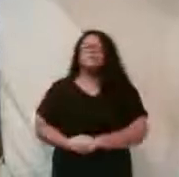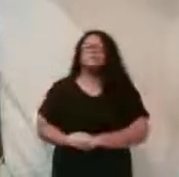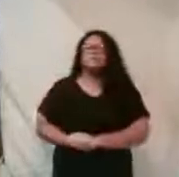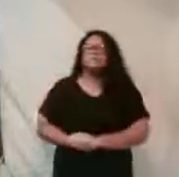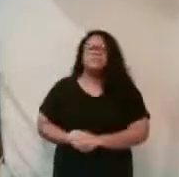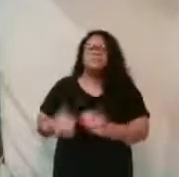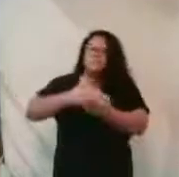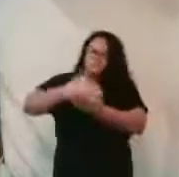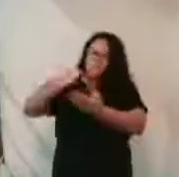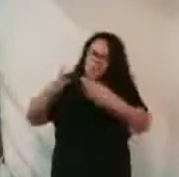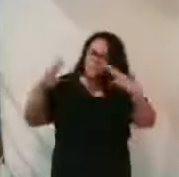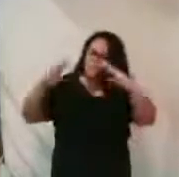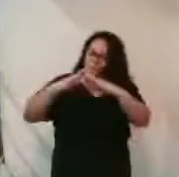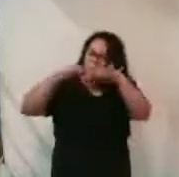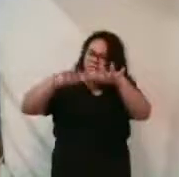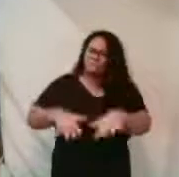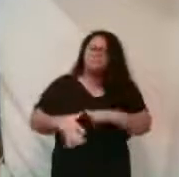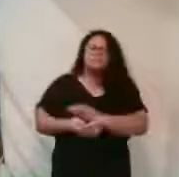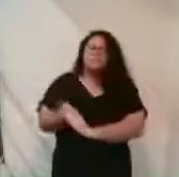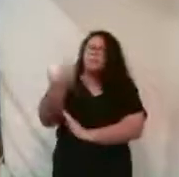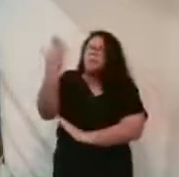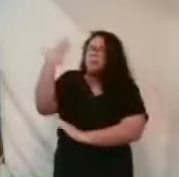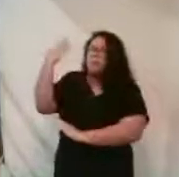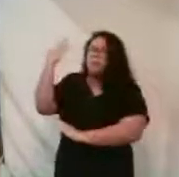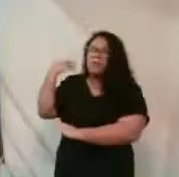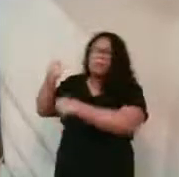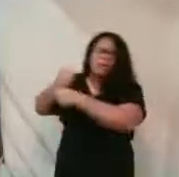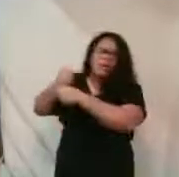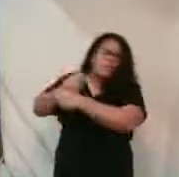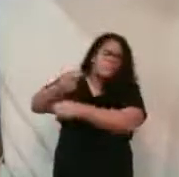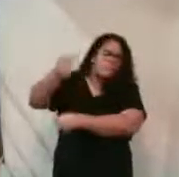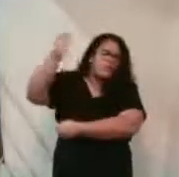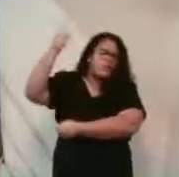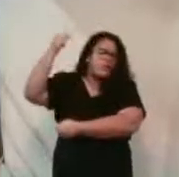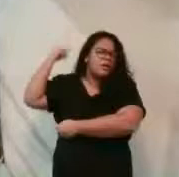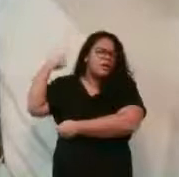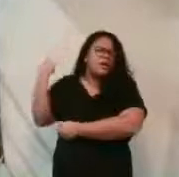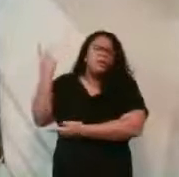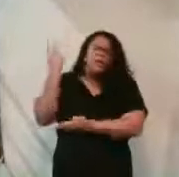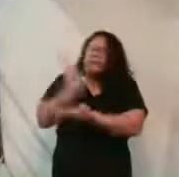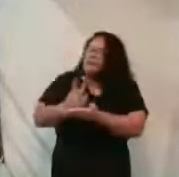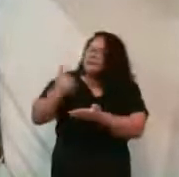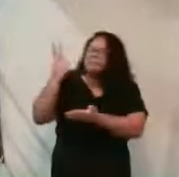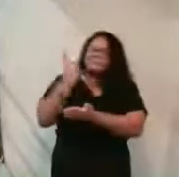aí, e que sempre conviveu com isso,